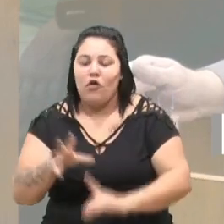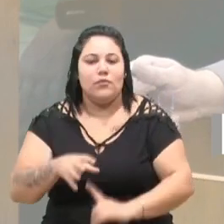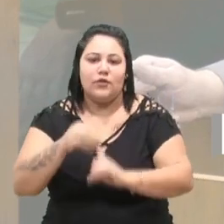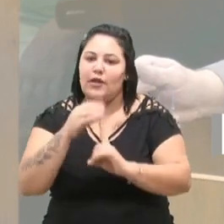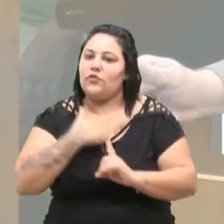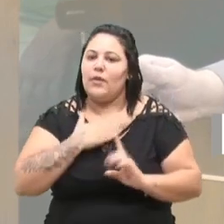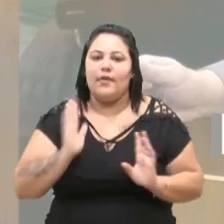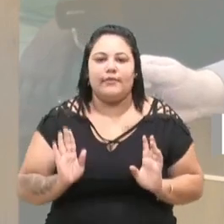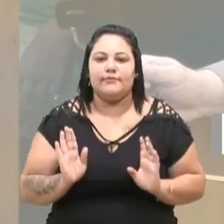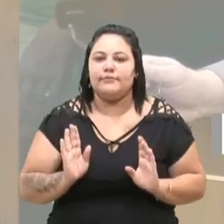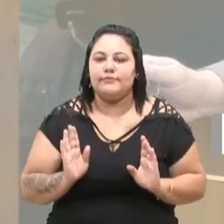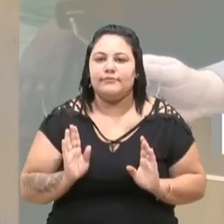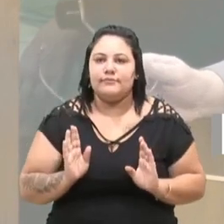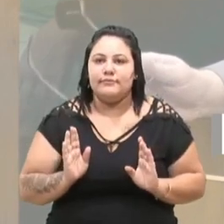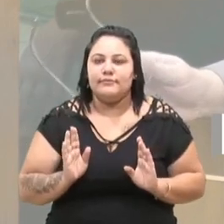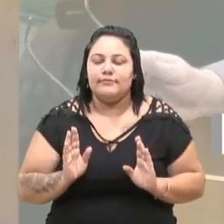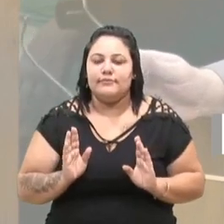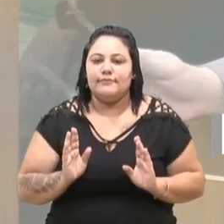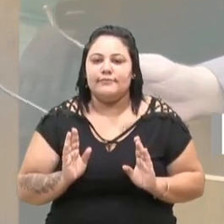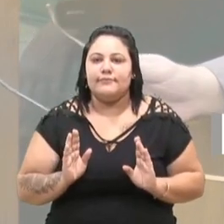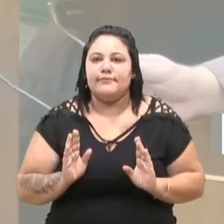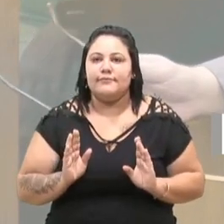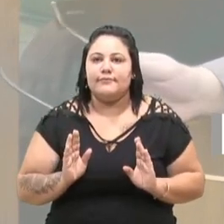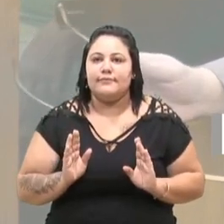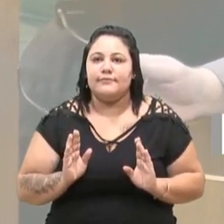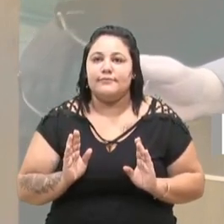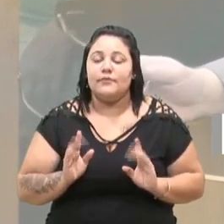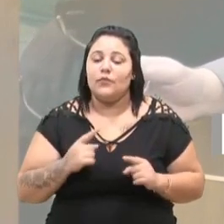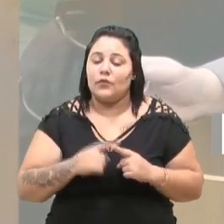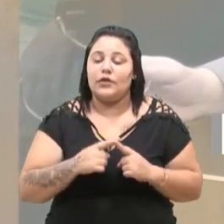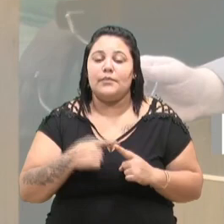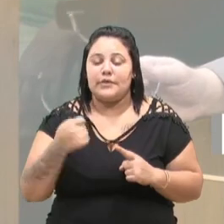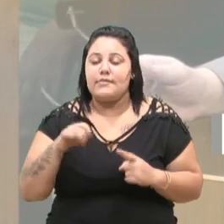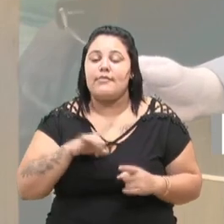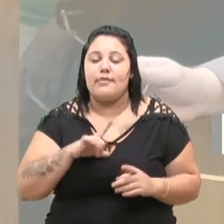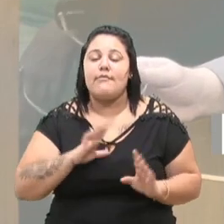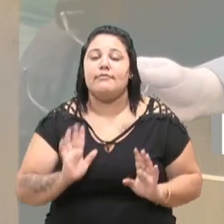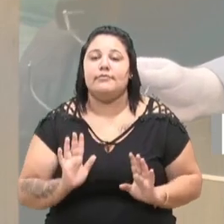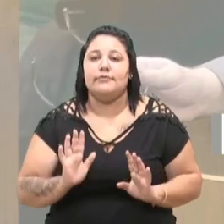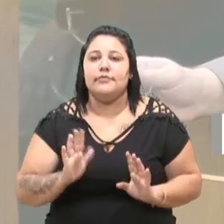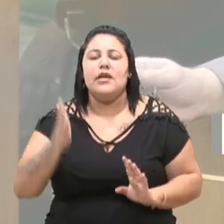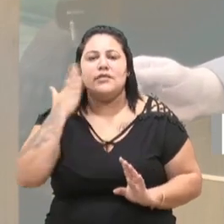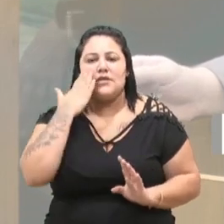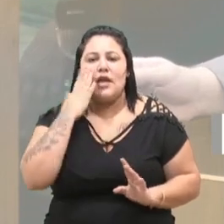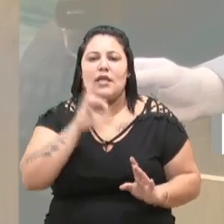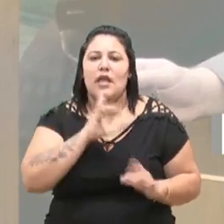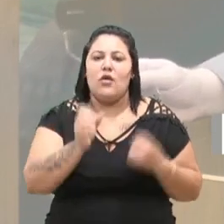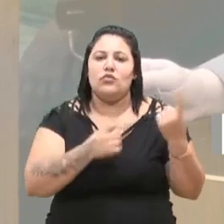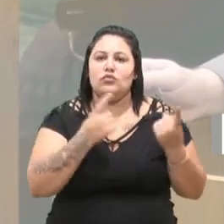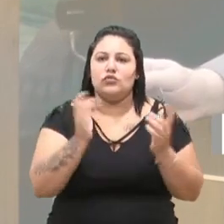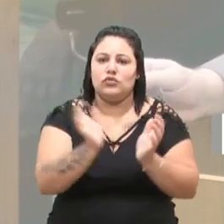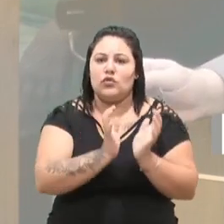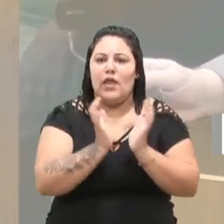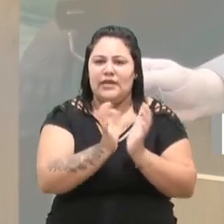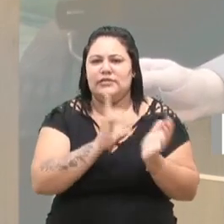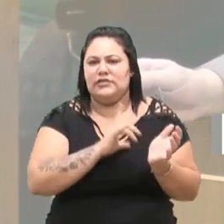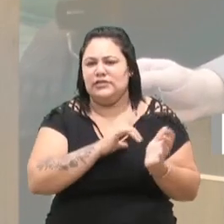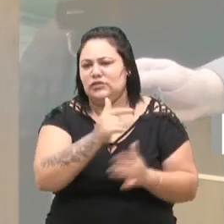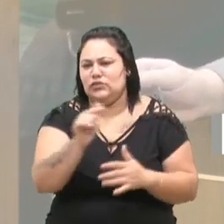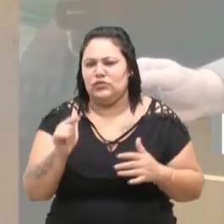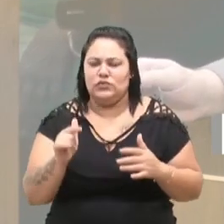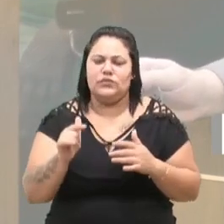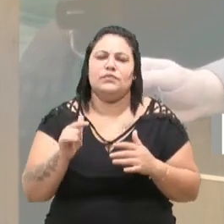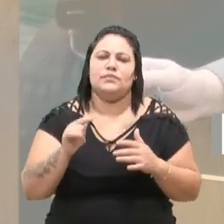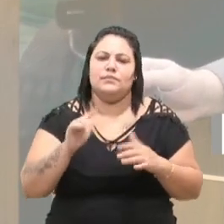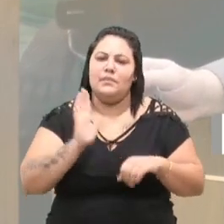prioridade, a partir desses valores. Eu sei que tenho colegas aqui que têm mais verticalização, mais